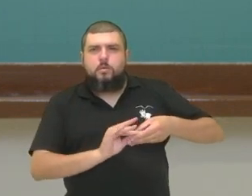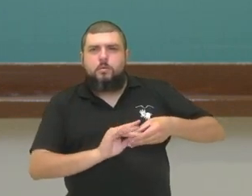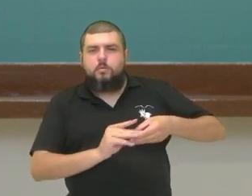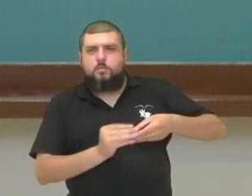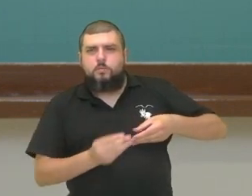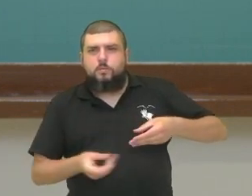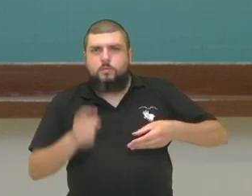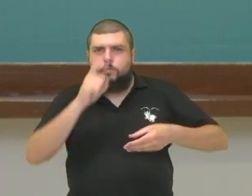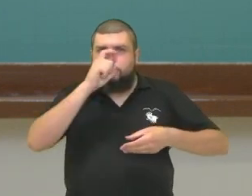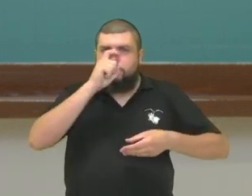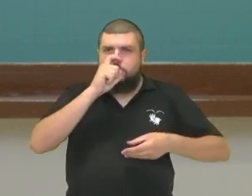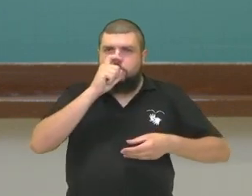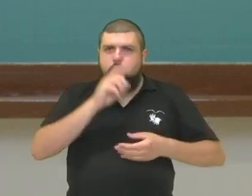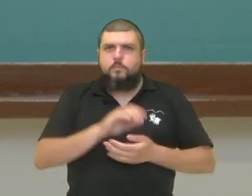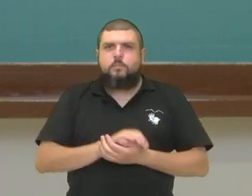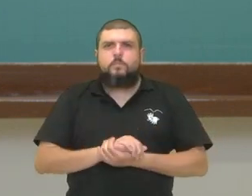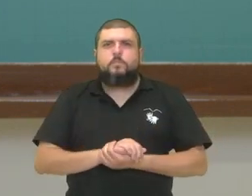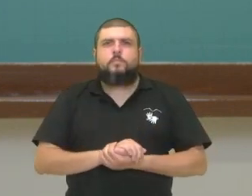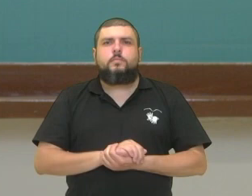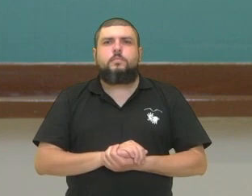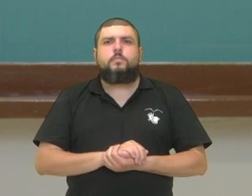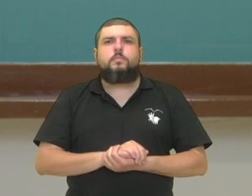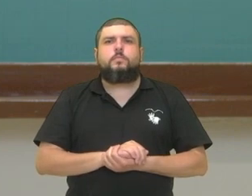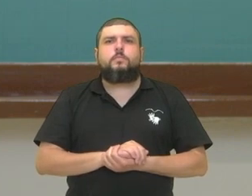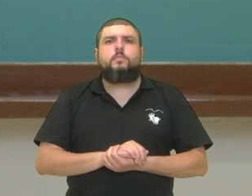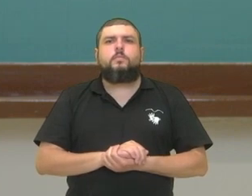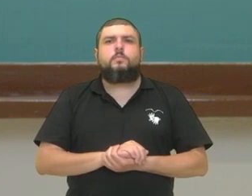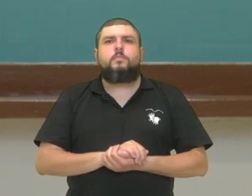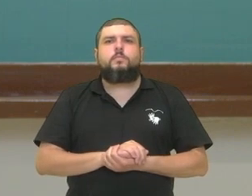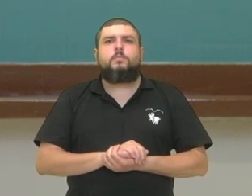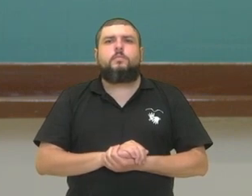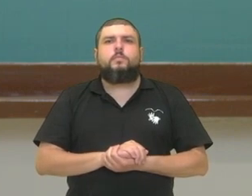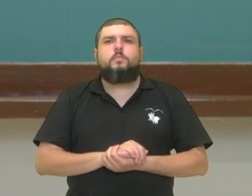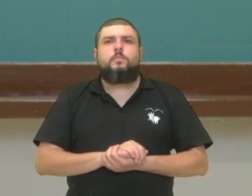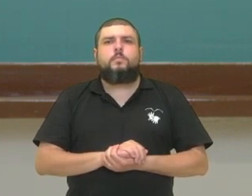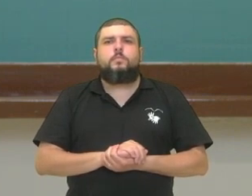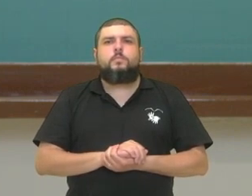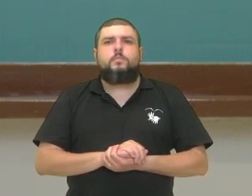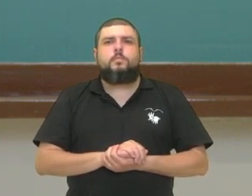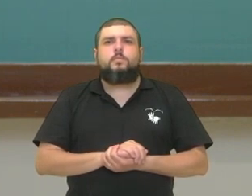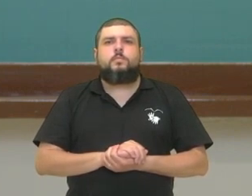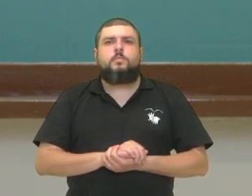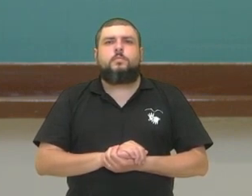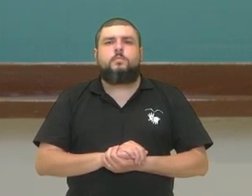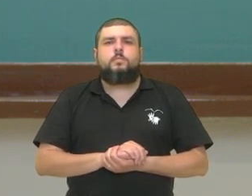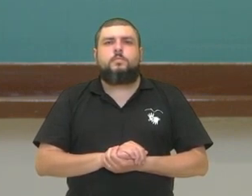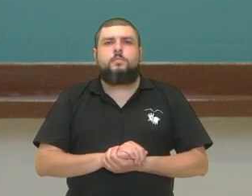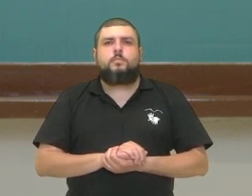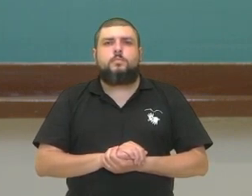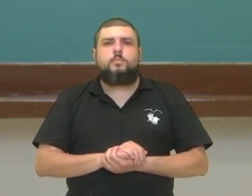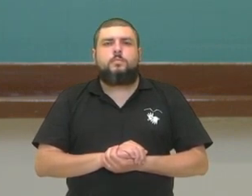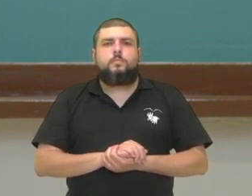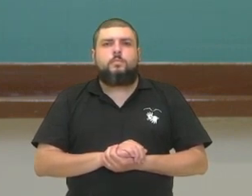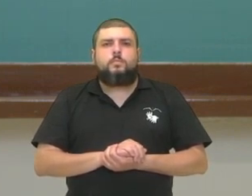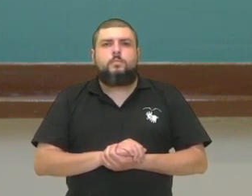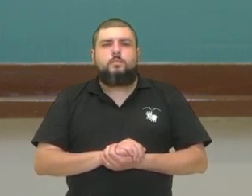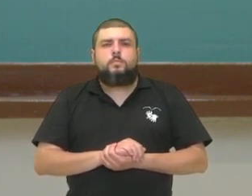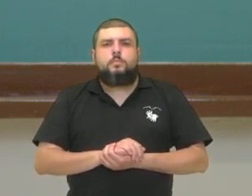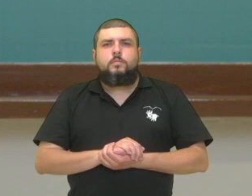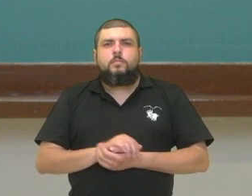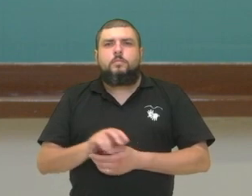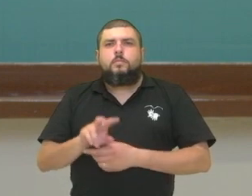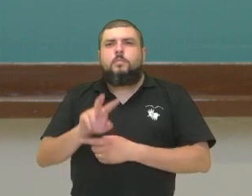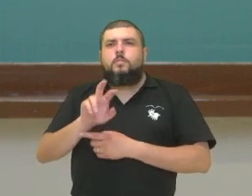a menstruação e ovulação EA menstruação e a vagina